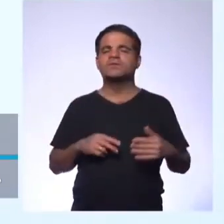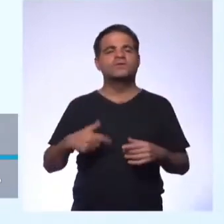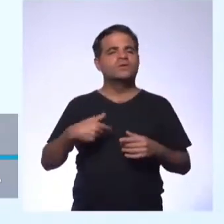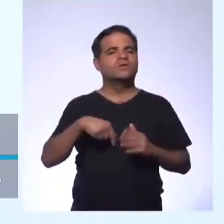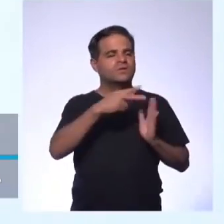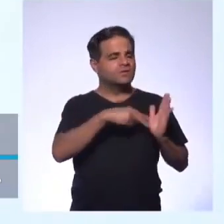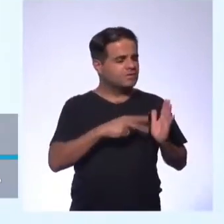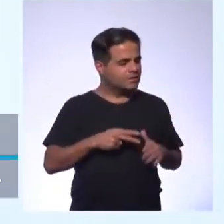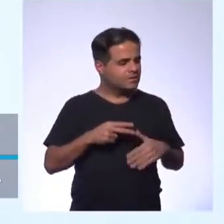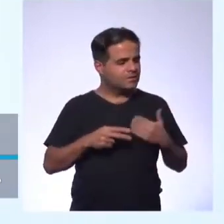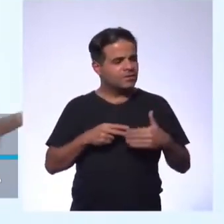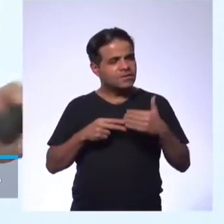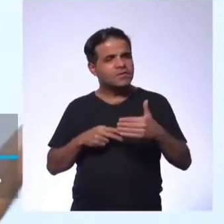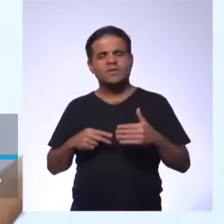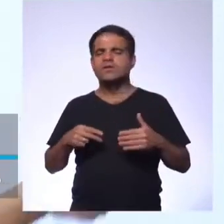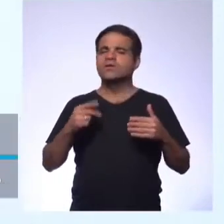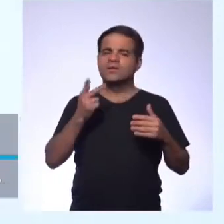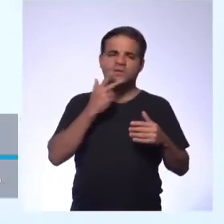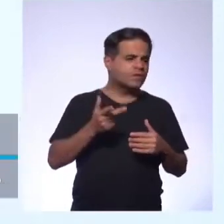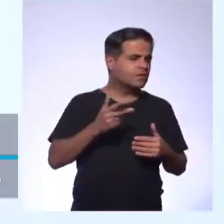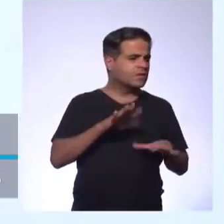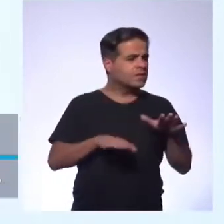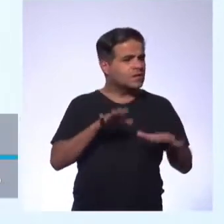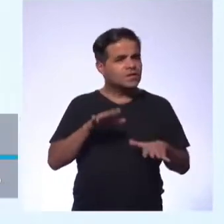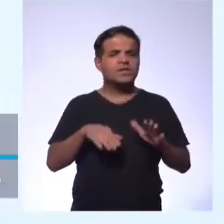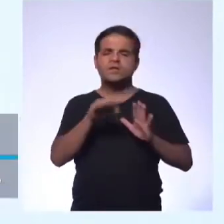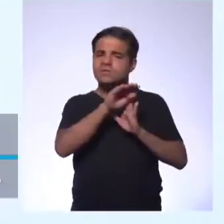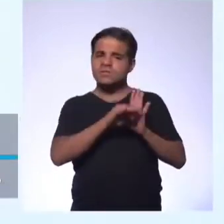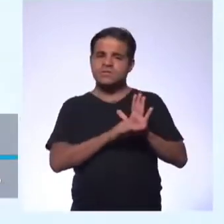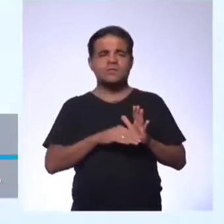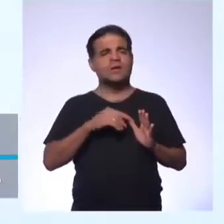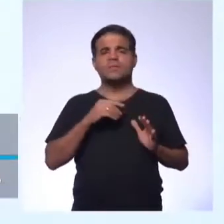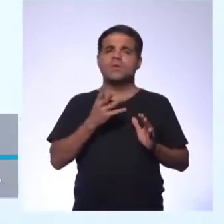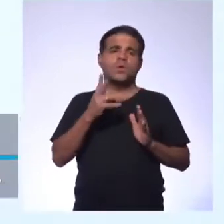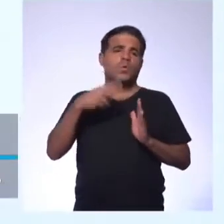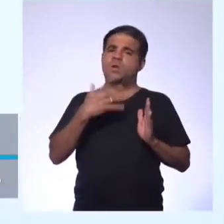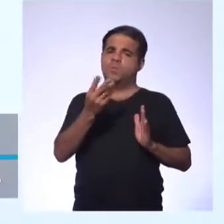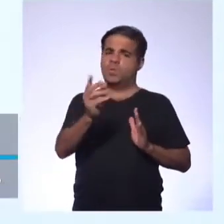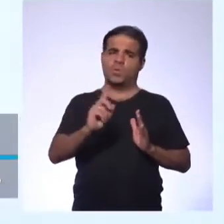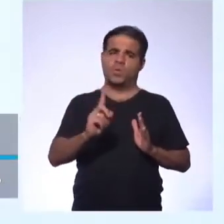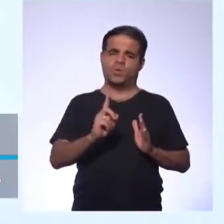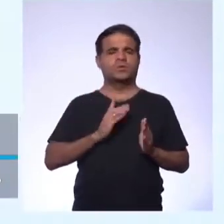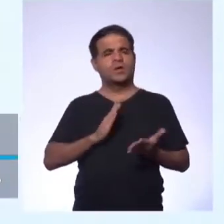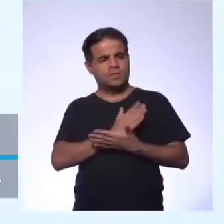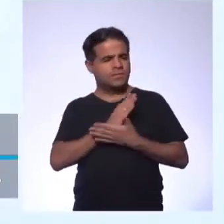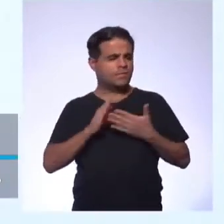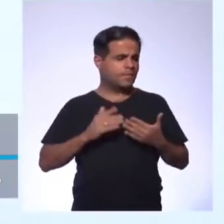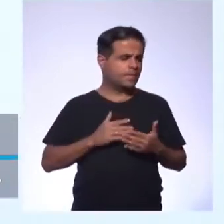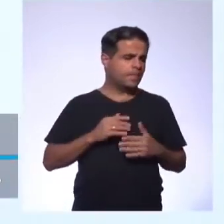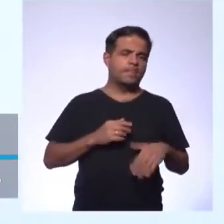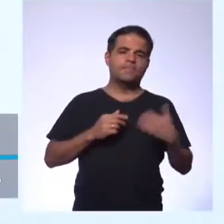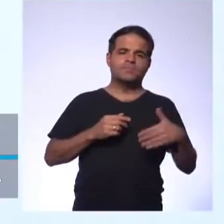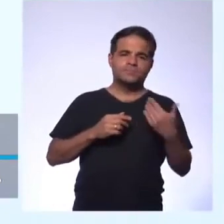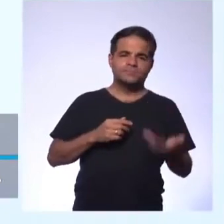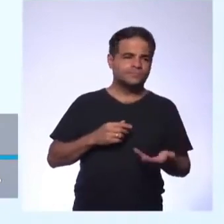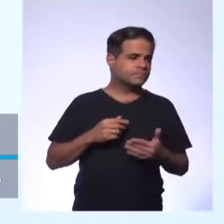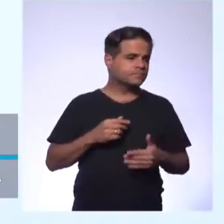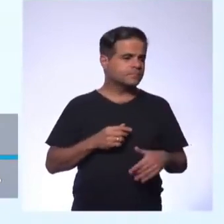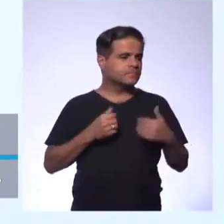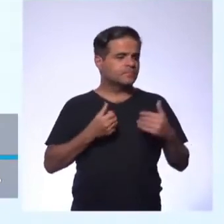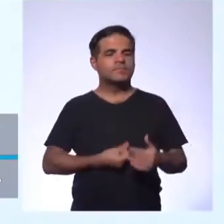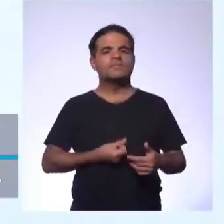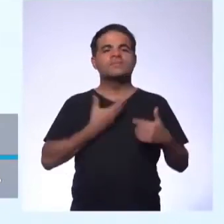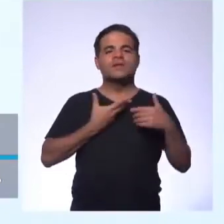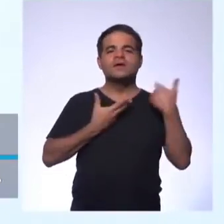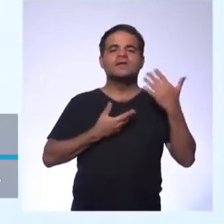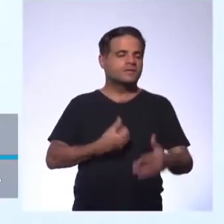leitor. Devo admitir, professora Tayana, que em algumas disciplinas eu não fui tão leitor assim não, né? Eu gosto mais de umas coisas, gosto menos de outras, mas é assim